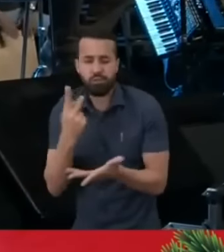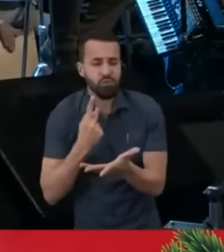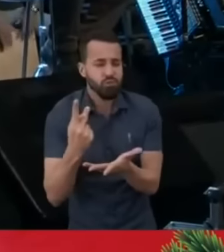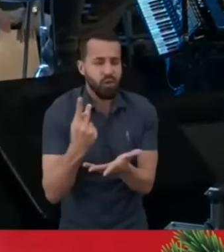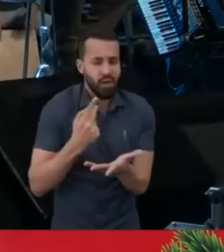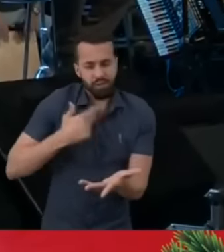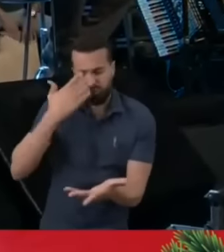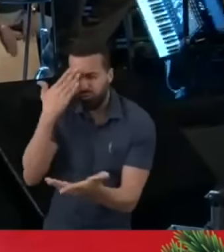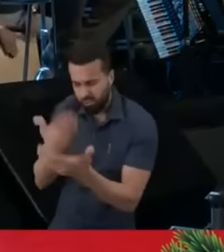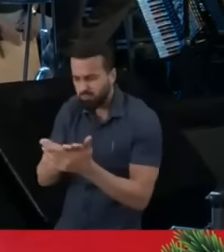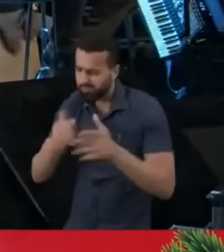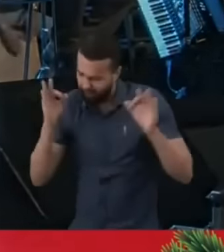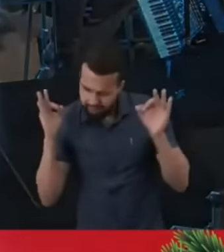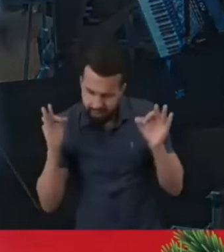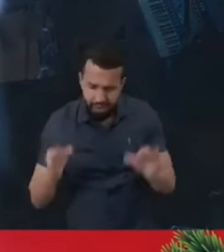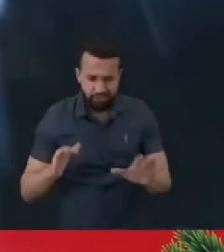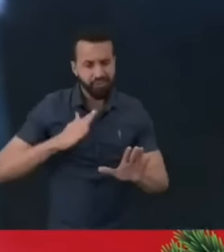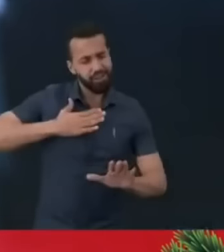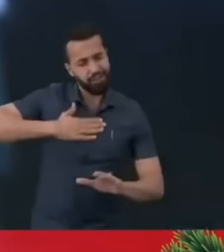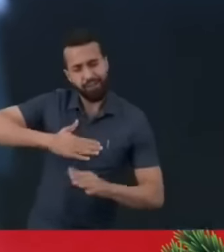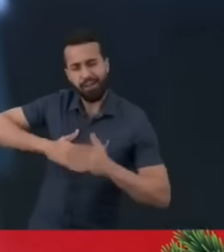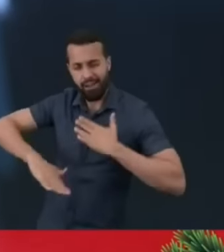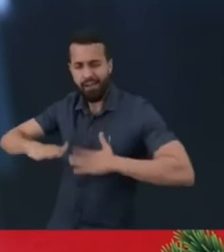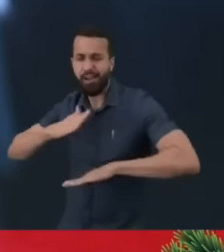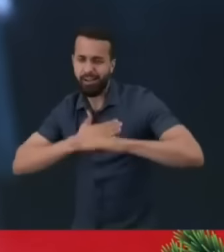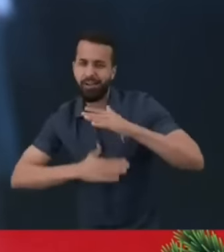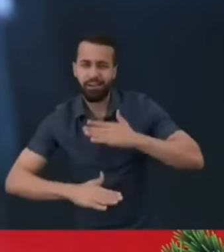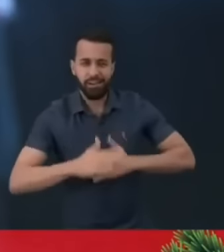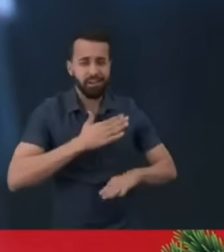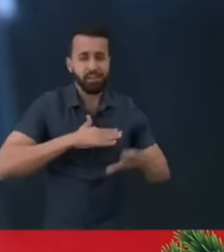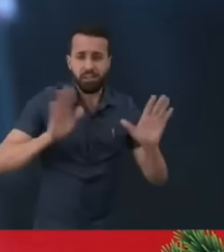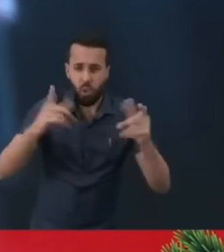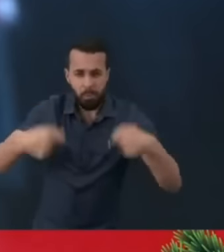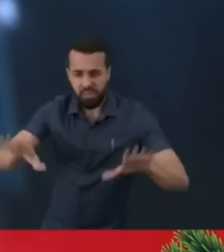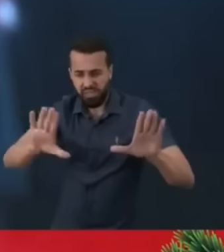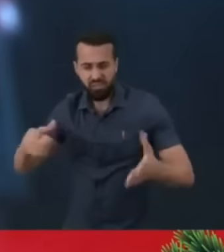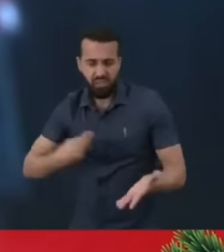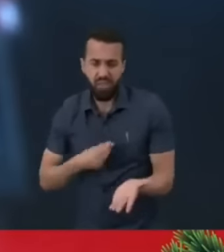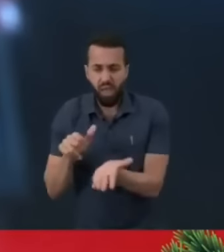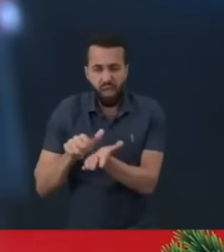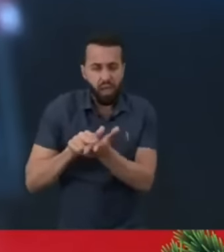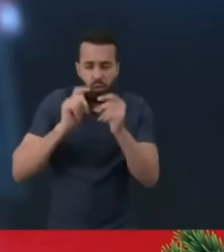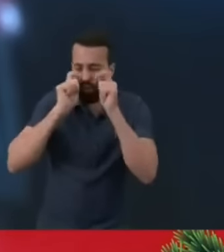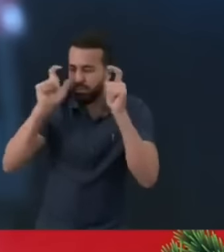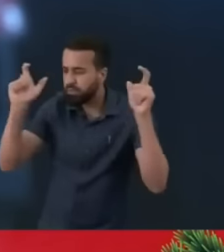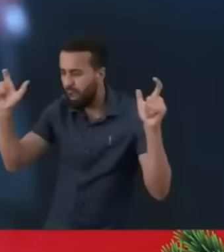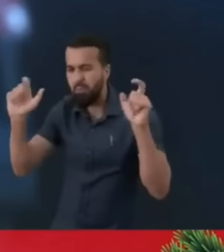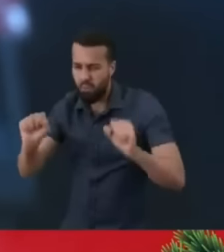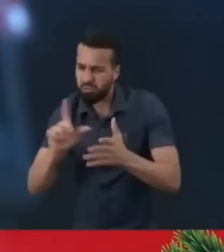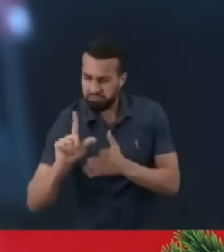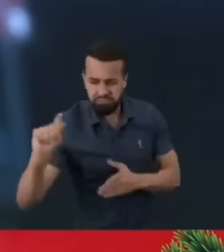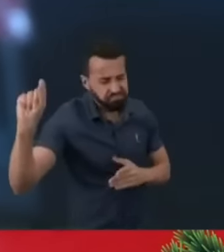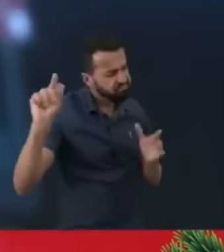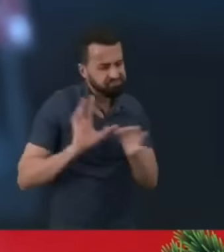vou acreditar. Relaxa, não precisa estar nem aqui quando eu acordar.